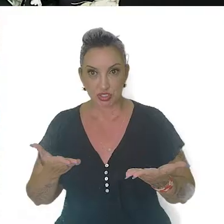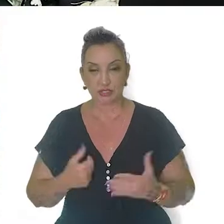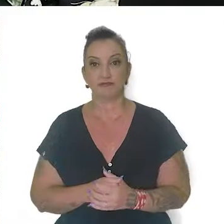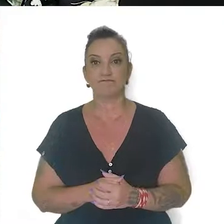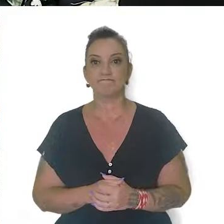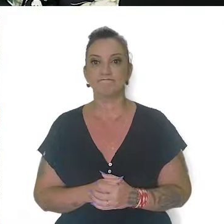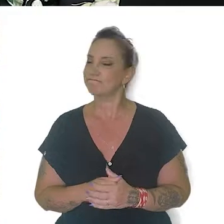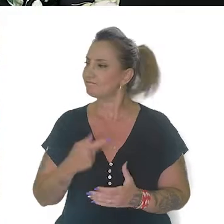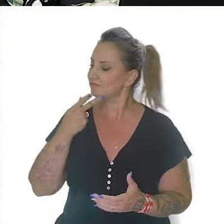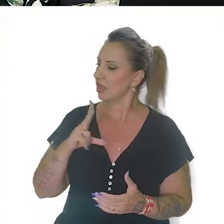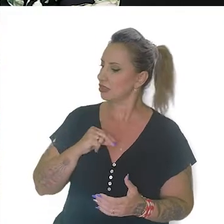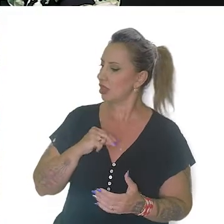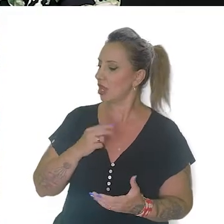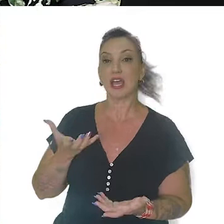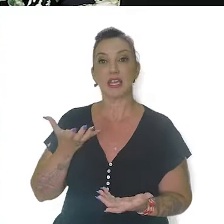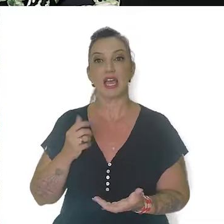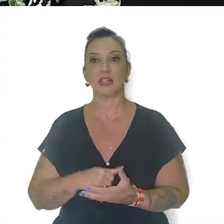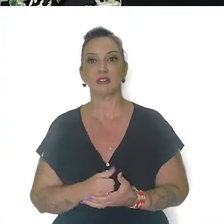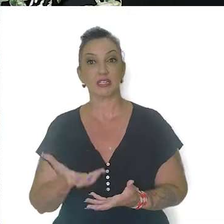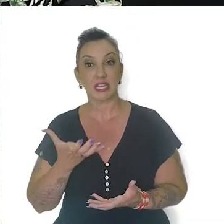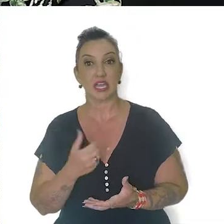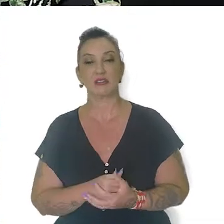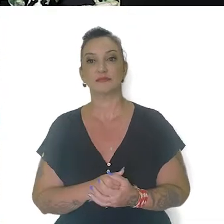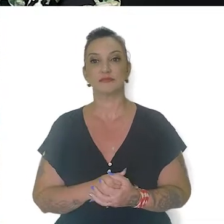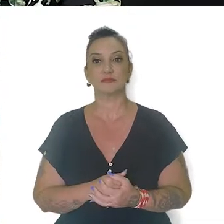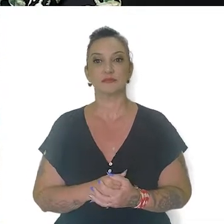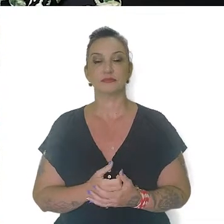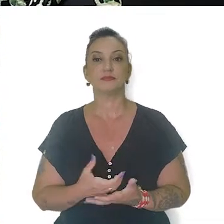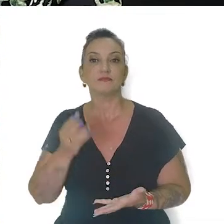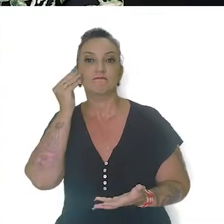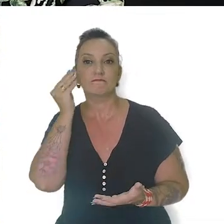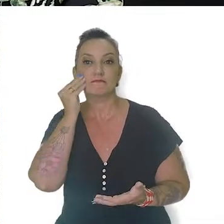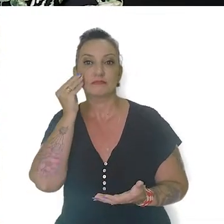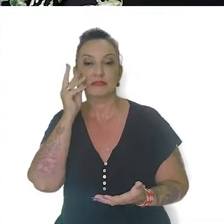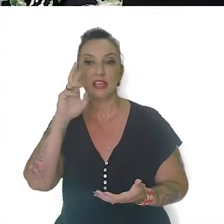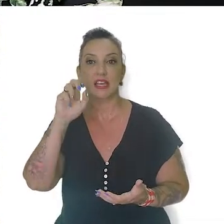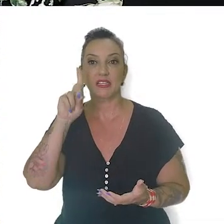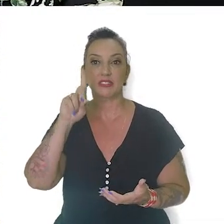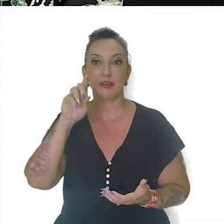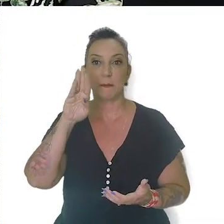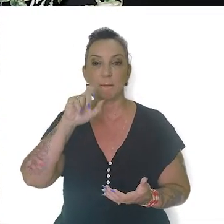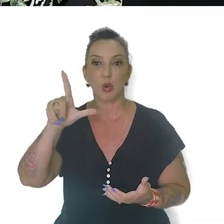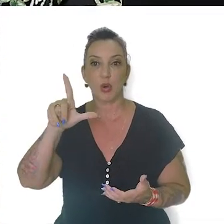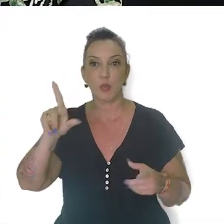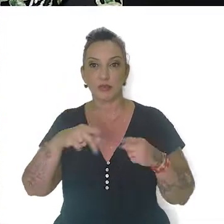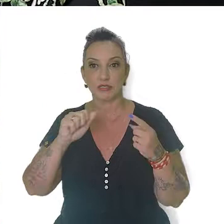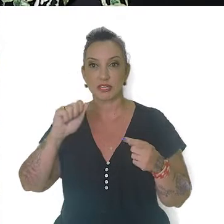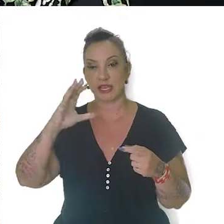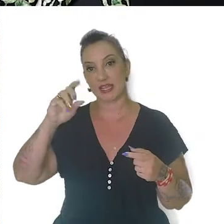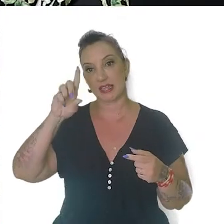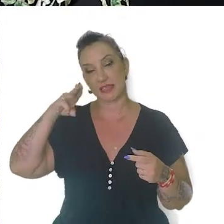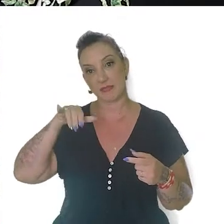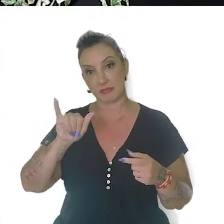hoje. E eu peguei e falei, nossa, mas é isso que eu quero, é isso que eu quero. E aí eu fui tentar o Red Bull Music Academy 2002, que é